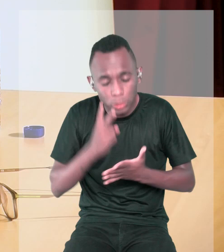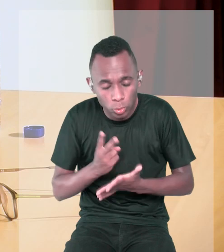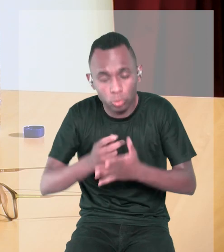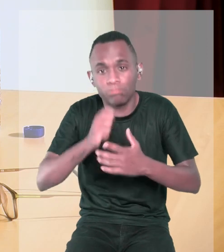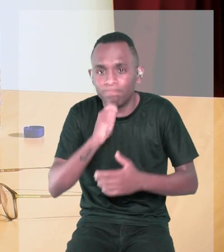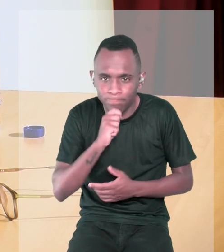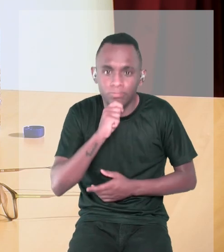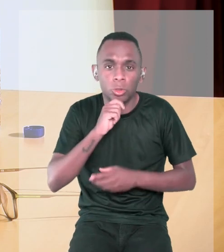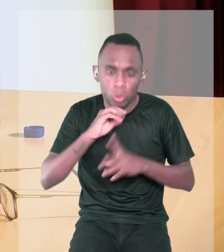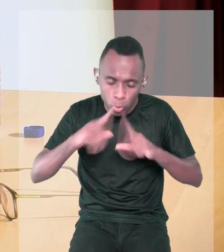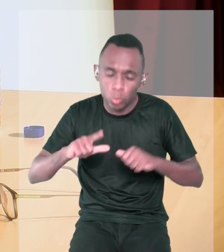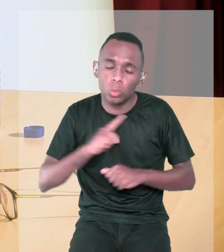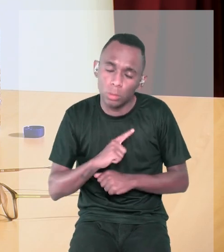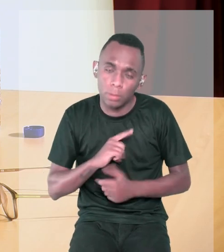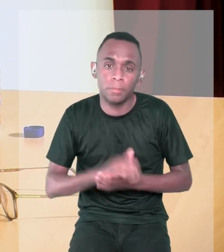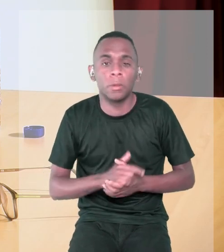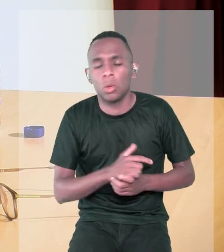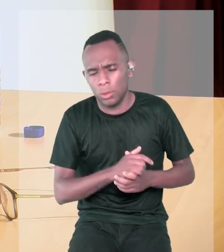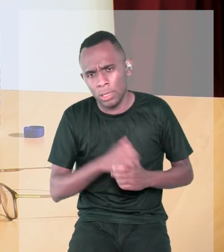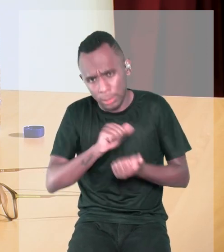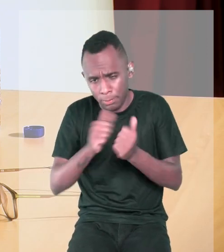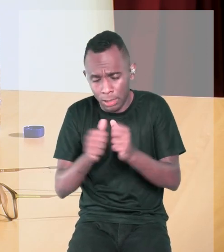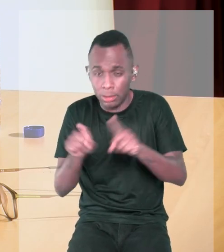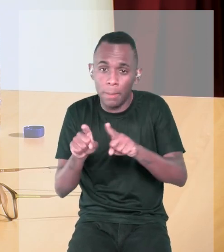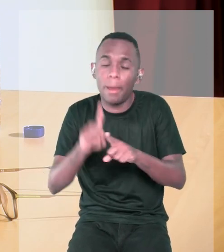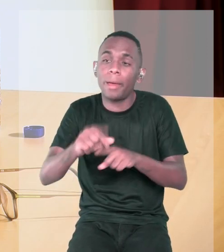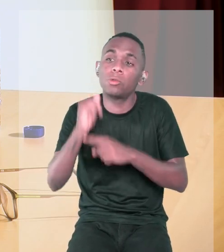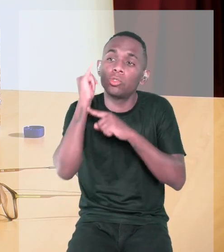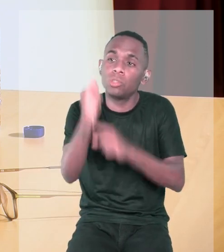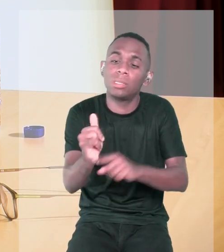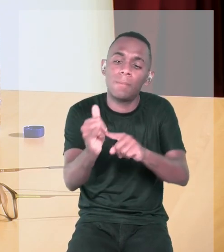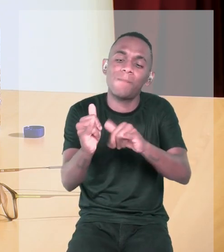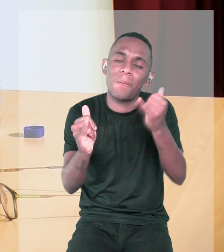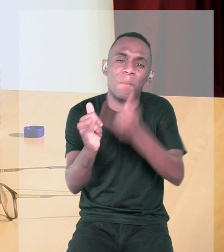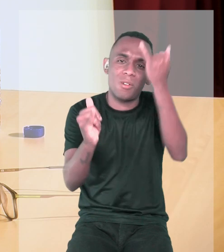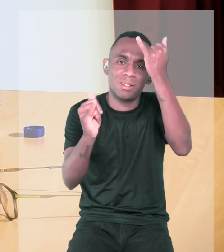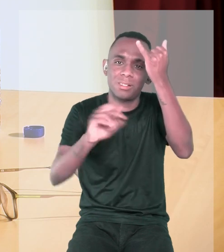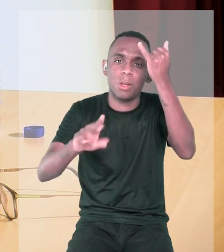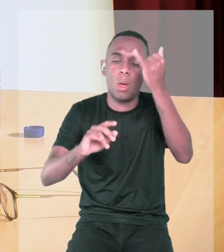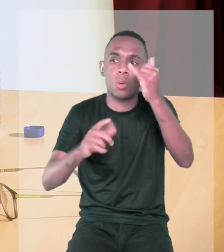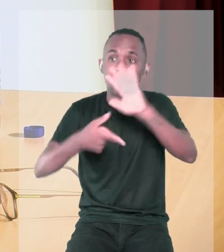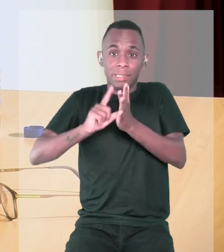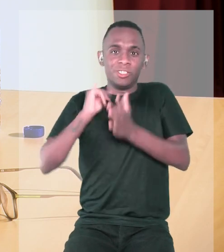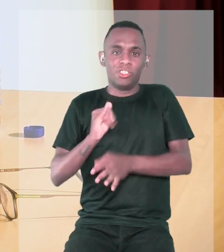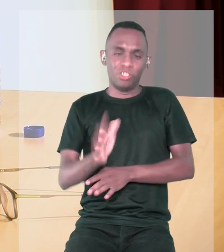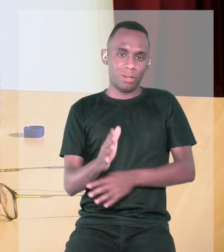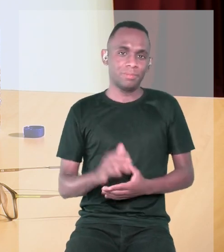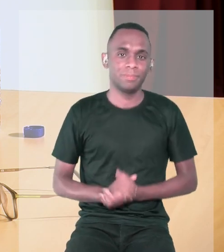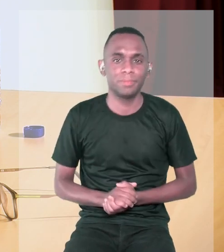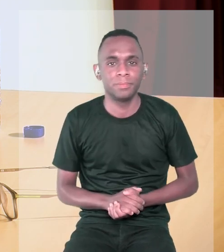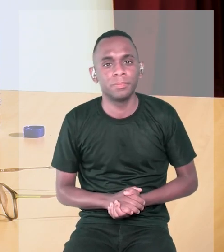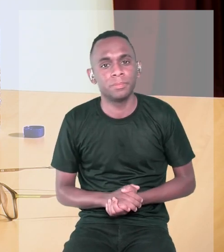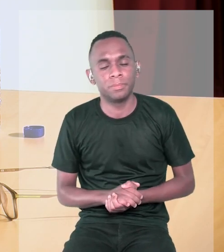dizer. Sempre restará tudo a dizer. Em outras palavras, é o dizer que importa, não o